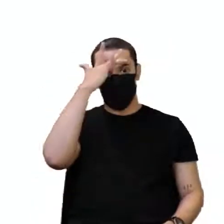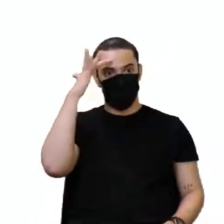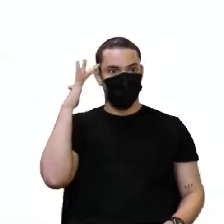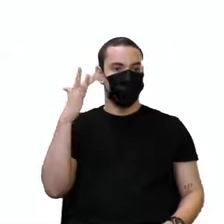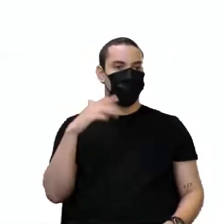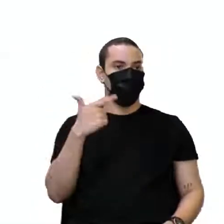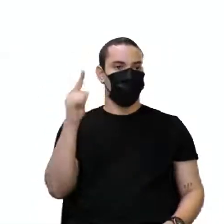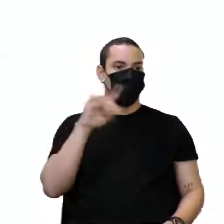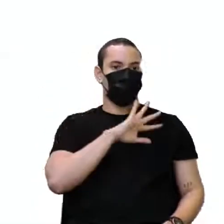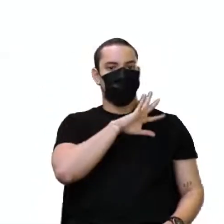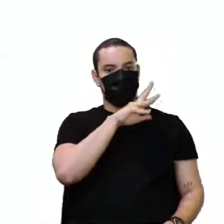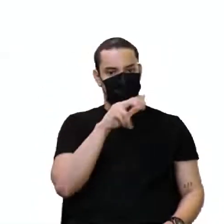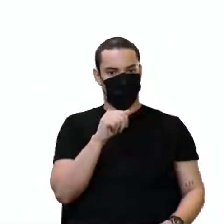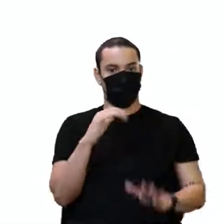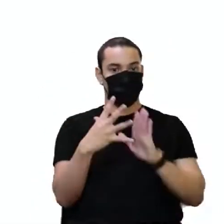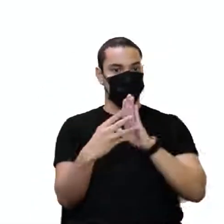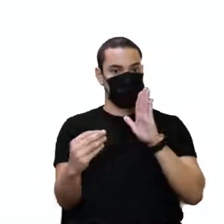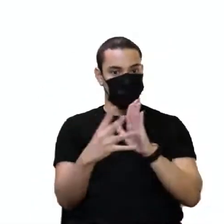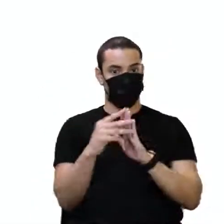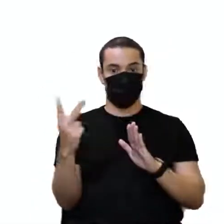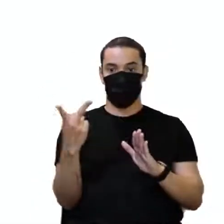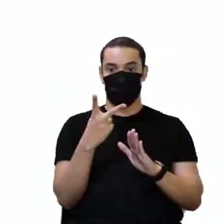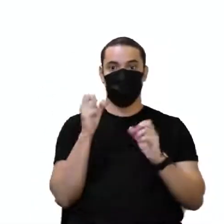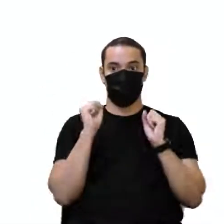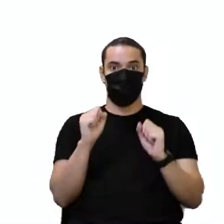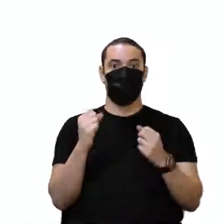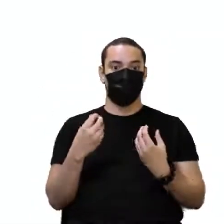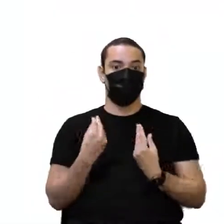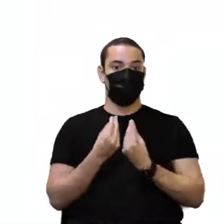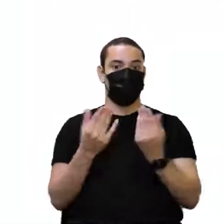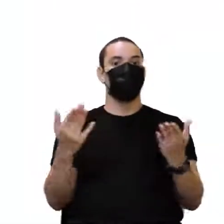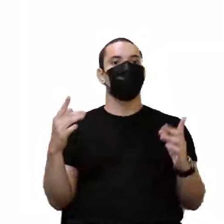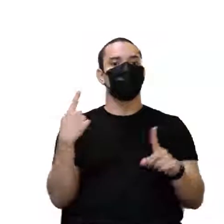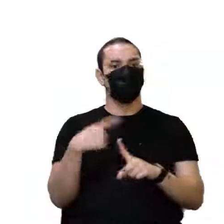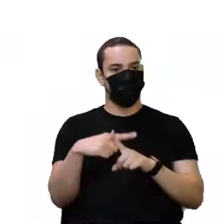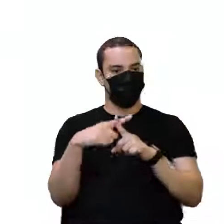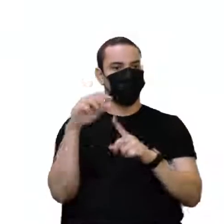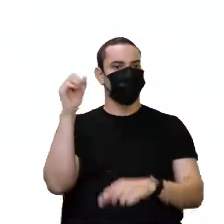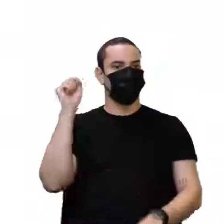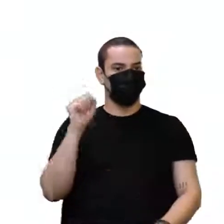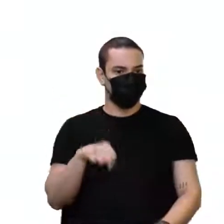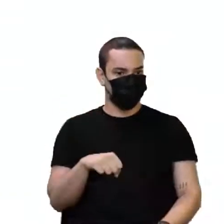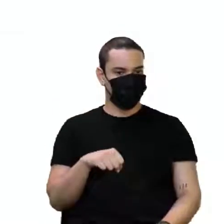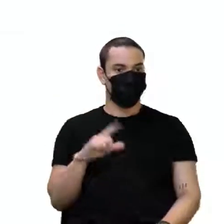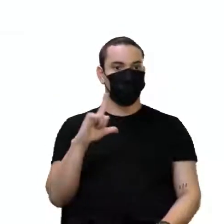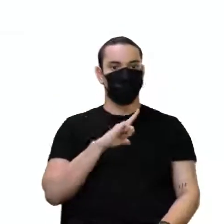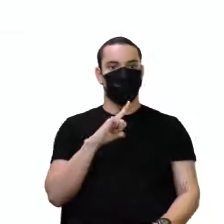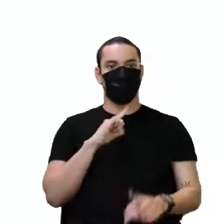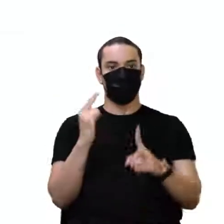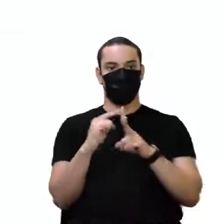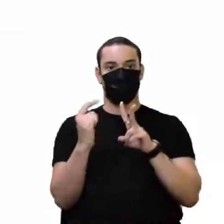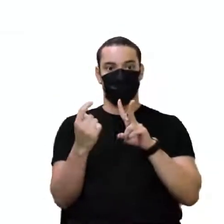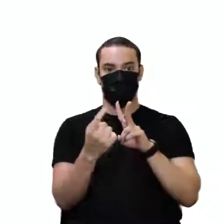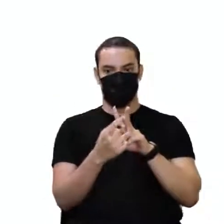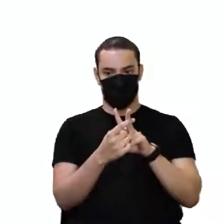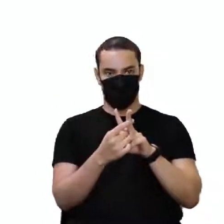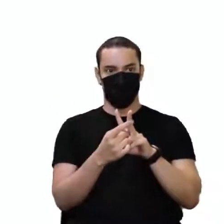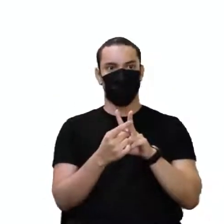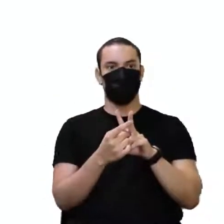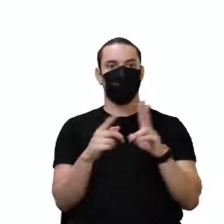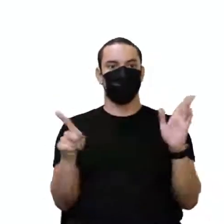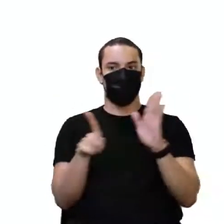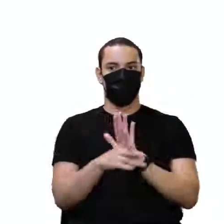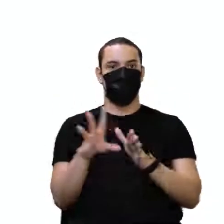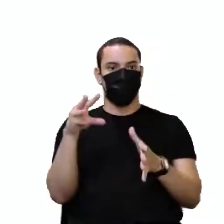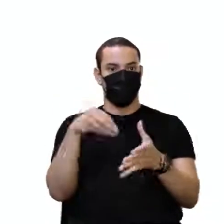espécie mimética, ou até mesmo as duas, podem levar, sim, vantagem. Existem dois tipos, então, desses mecanismos